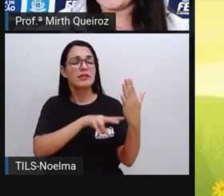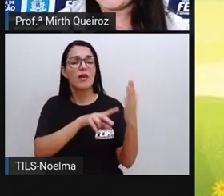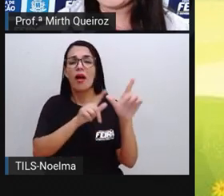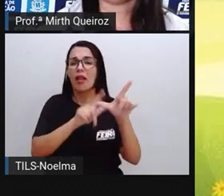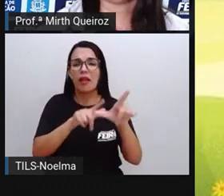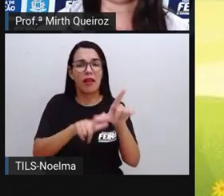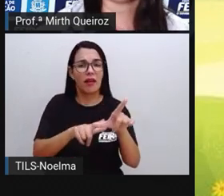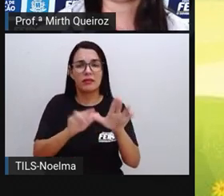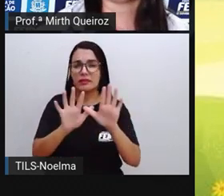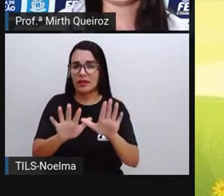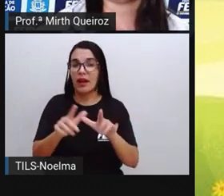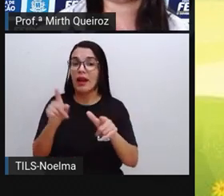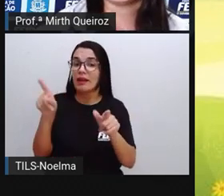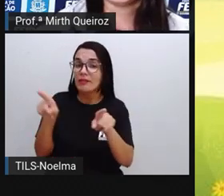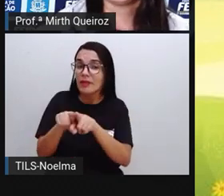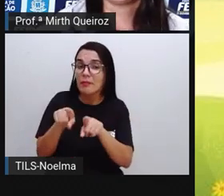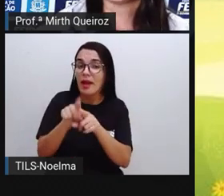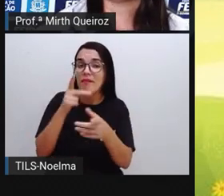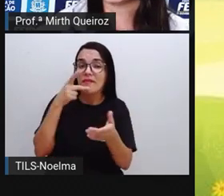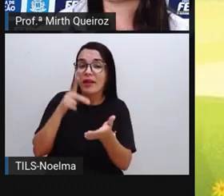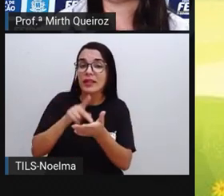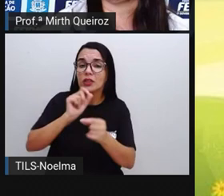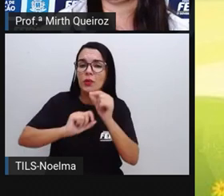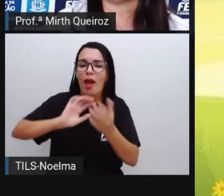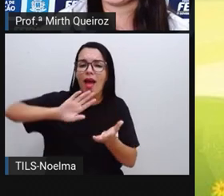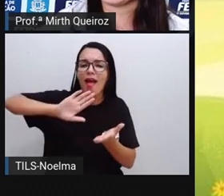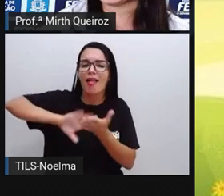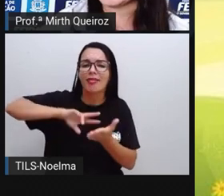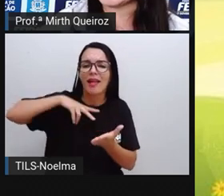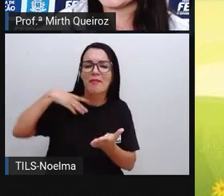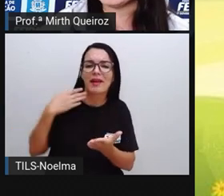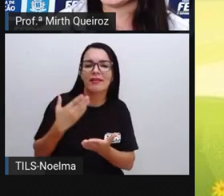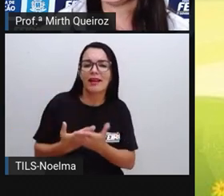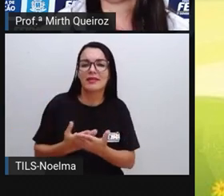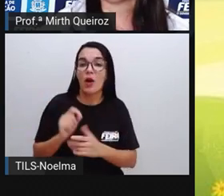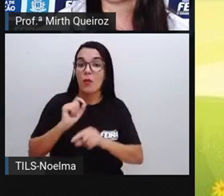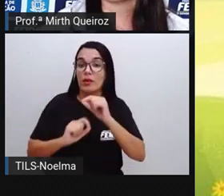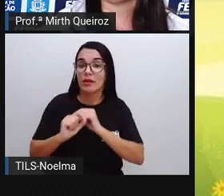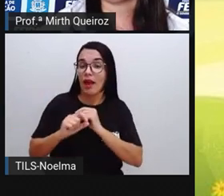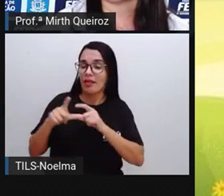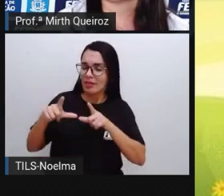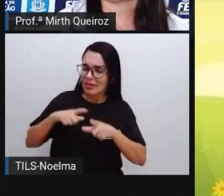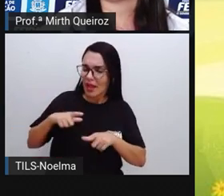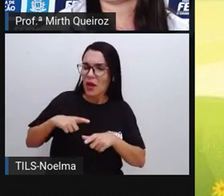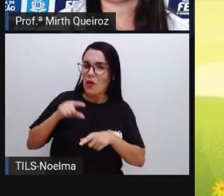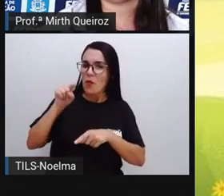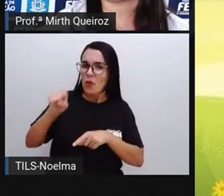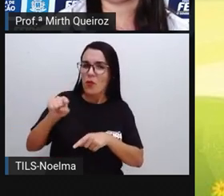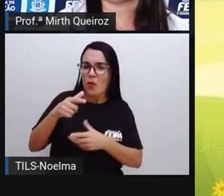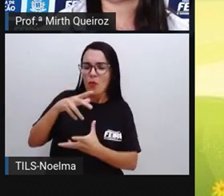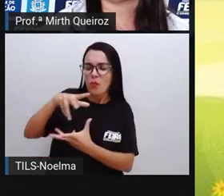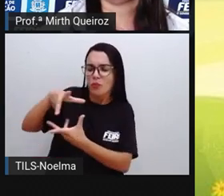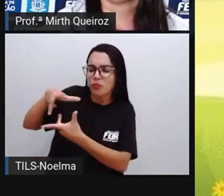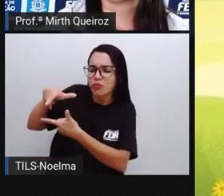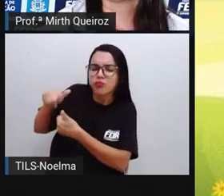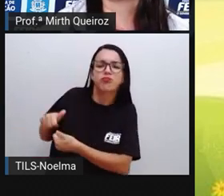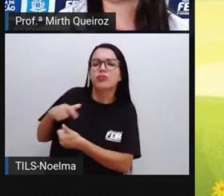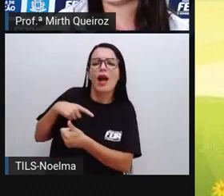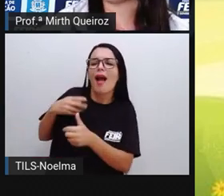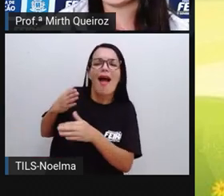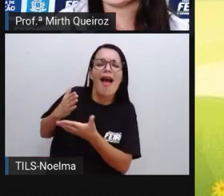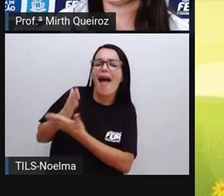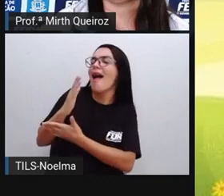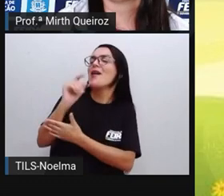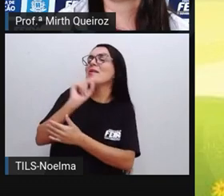letras. É, na verdade, um processo de interpretação que lhe permite entrar no outro mundo, o mundo